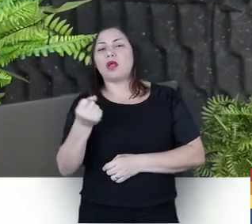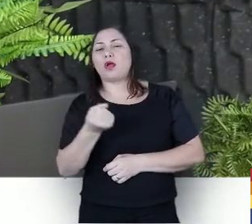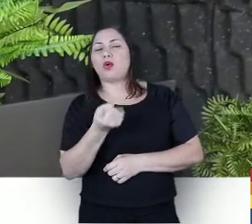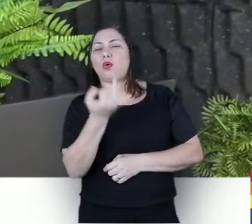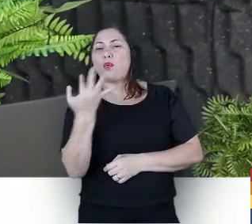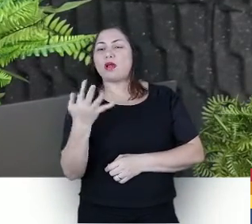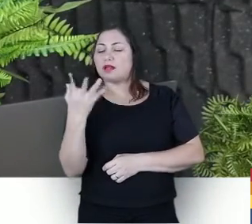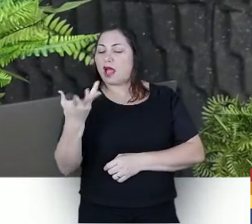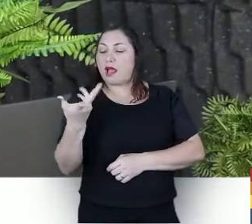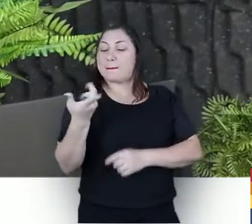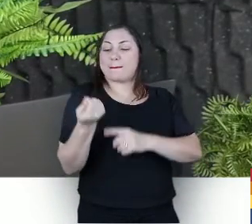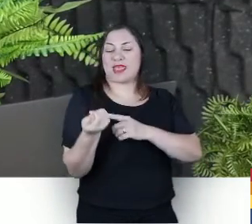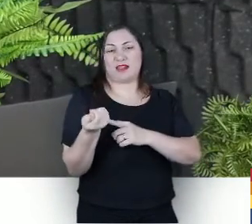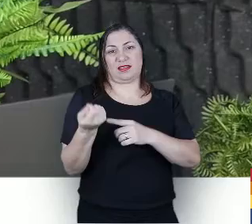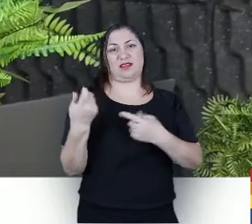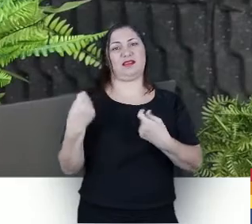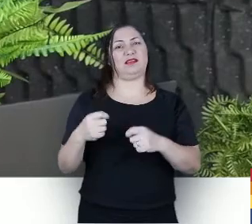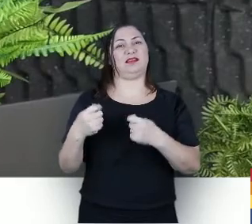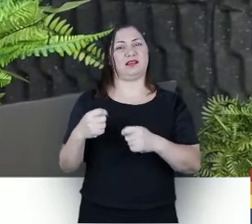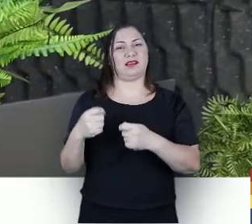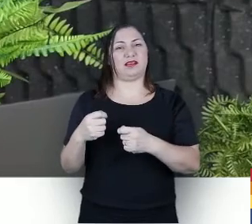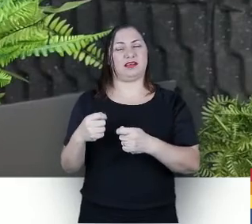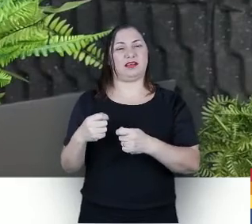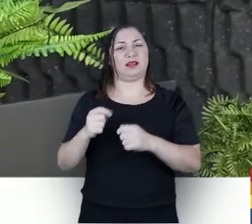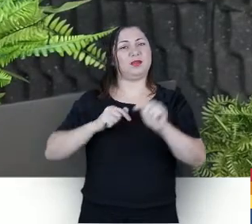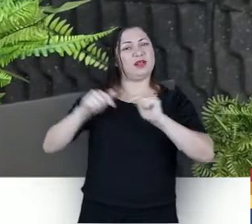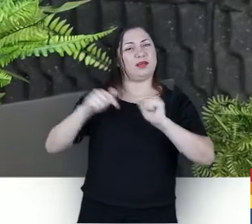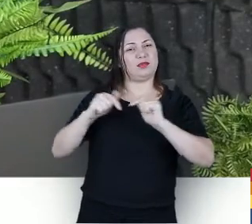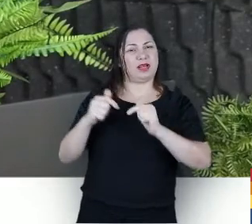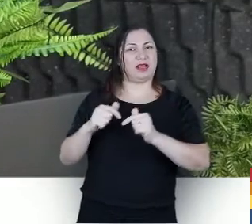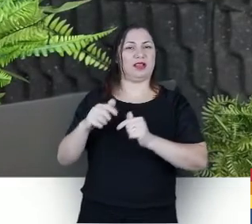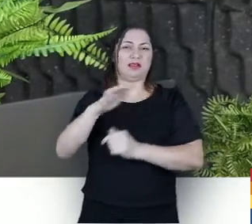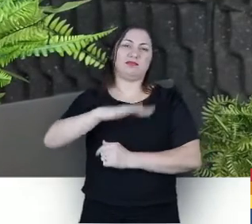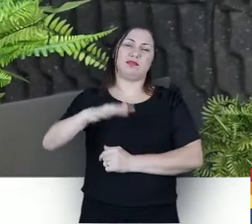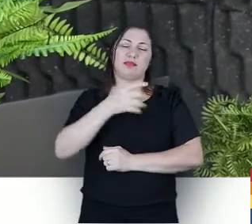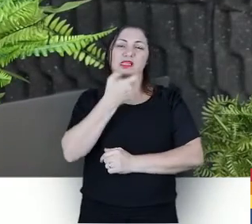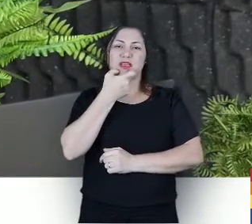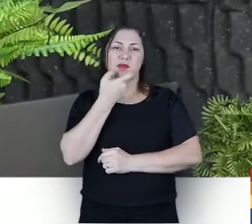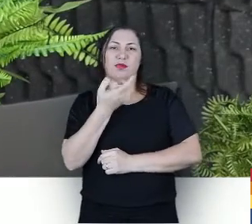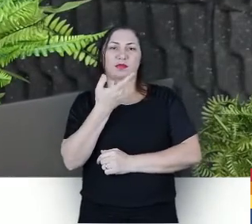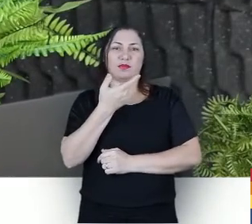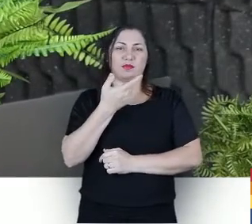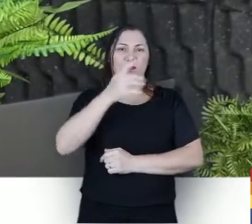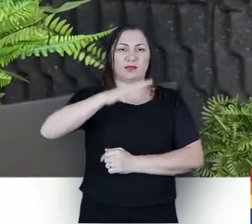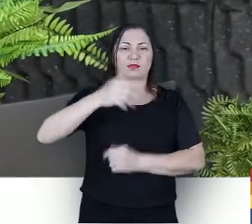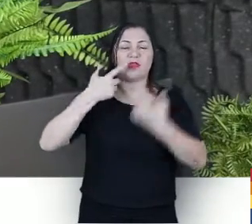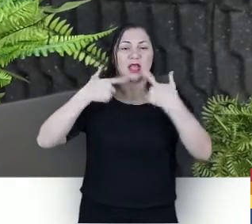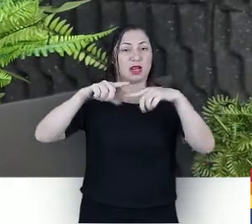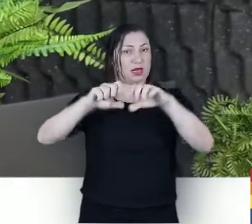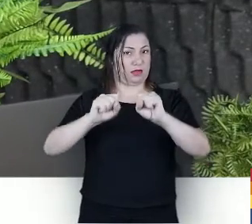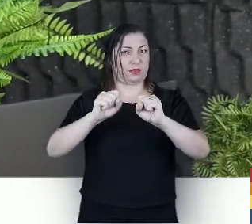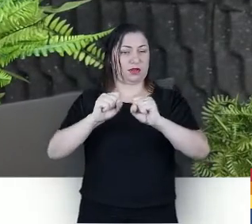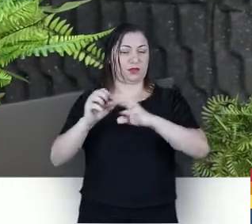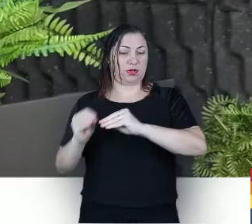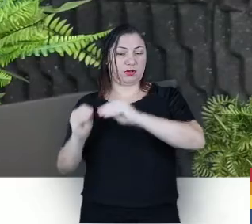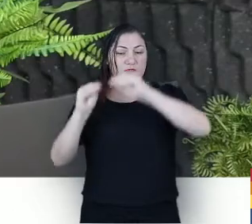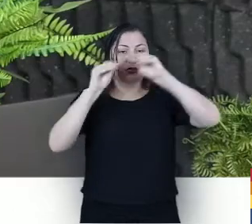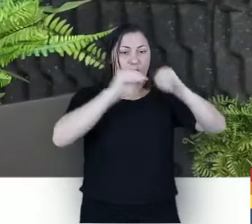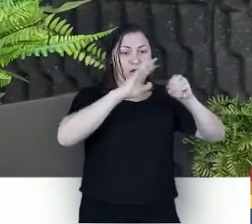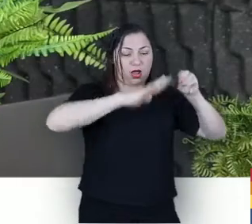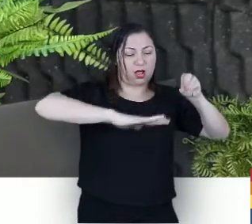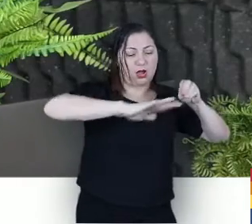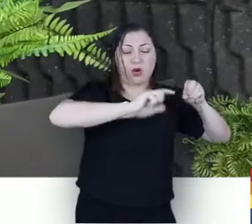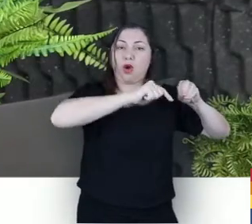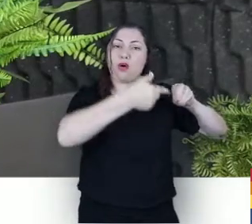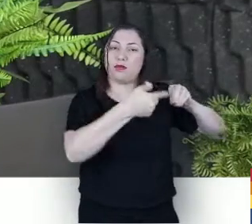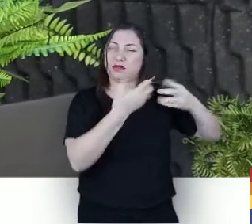especialista. Por quê? Por exemplo, na área de linguagens, eu, enquanto professora de língua portuguesa, eu vou verificar quais são as habilidades